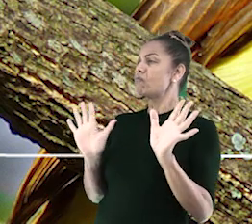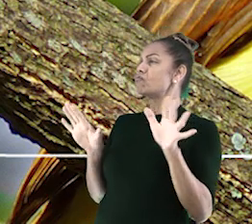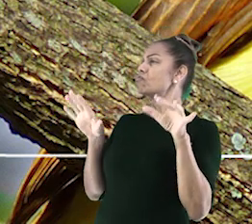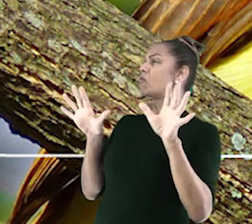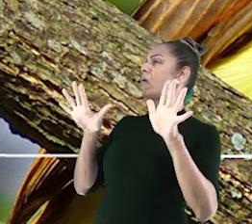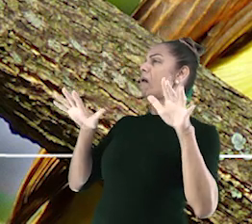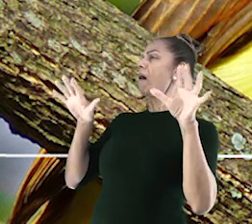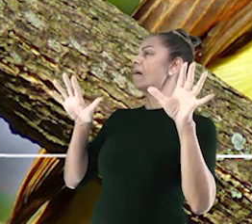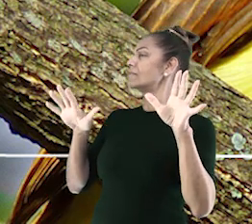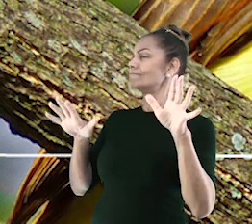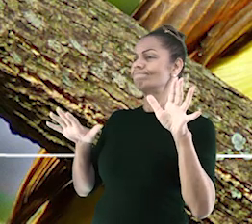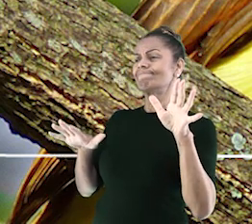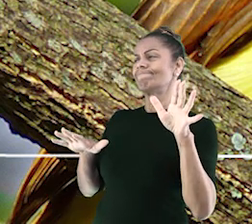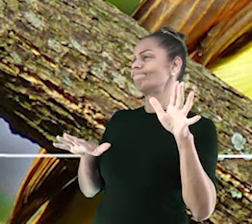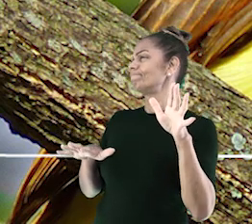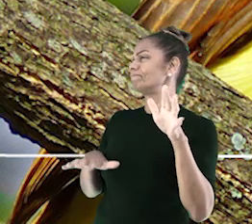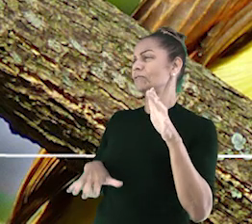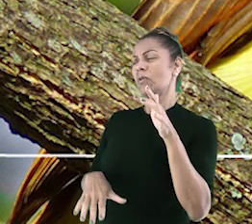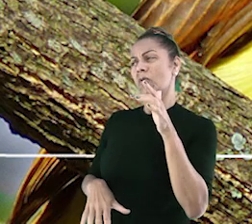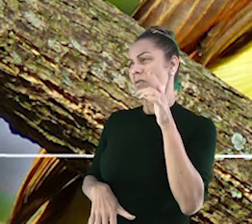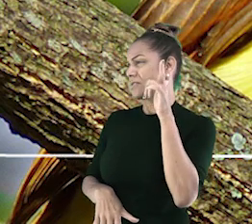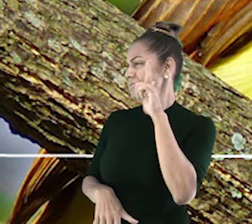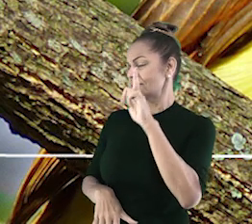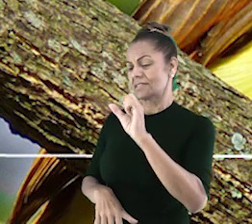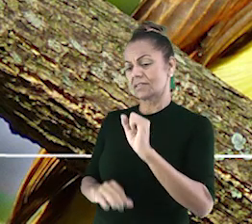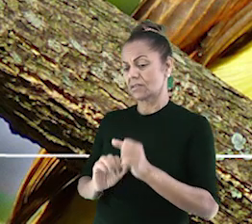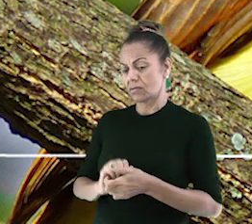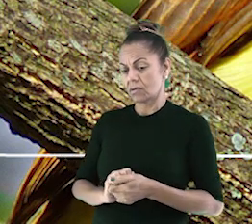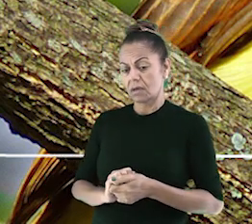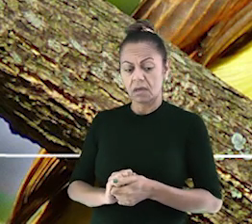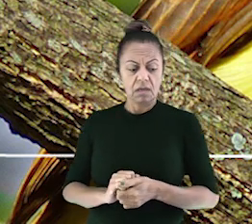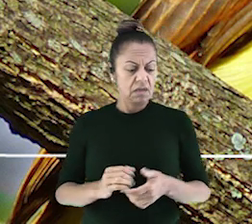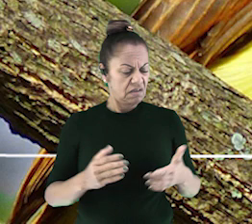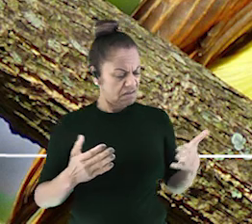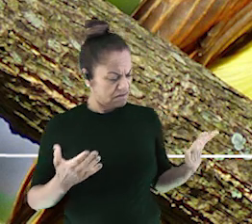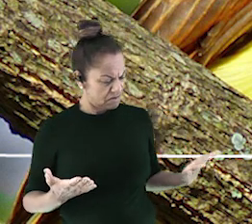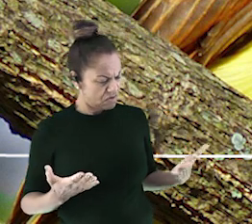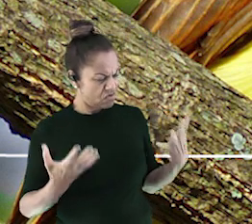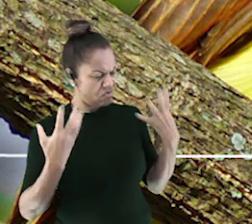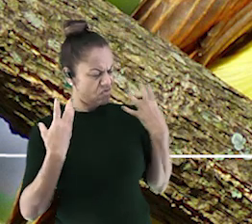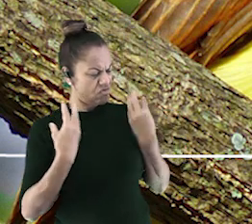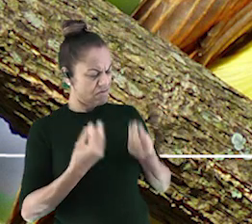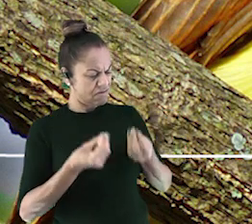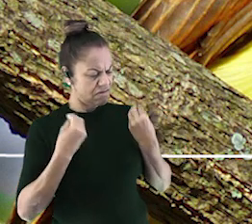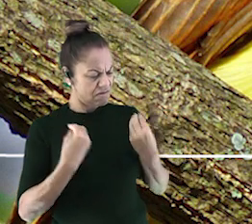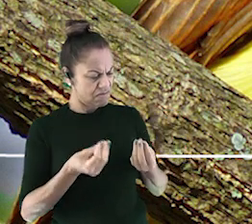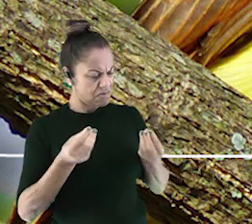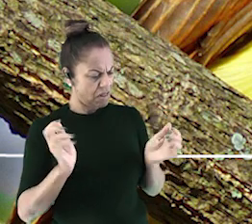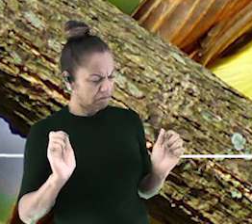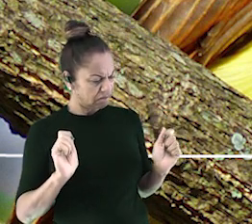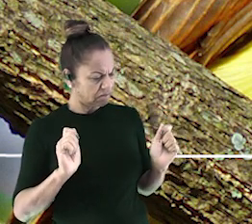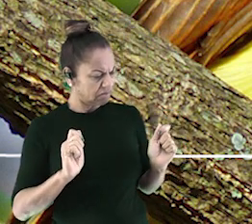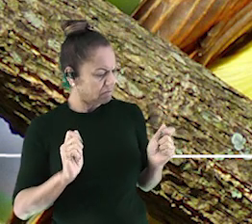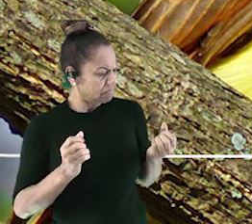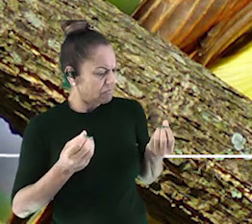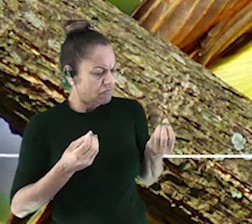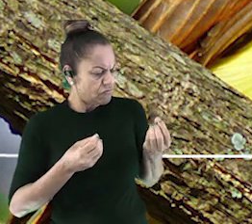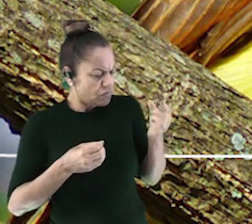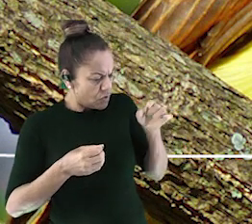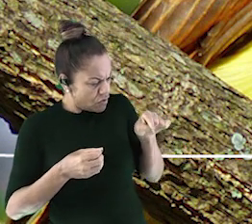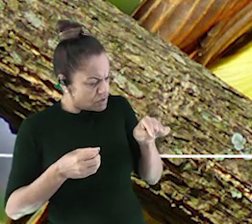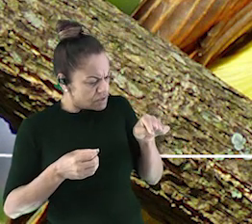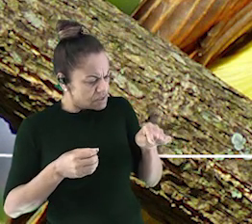eu não consigo voar. O Bem-te-vi não entendeu e falou: oras, como isso